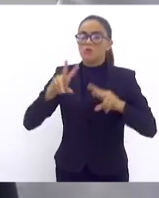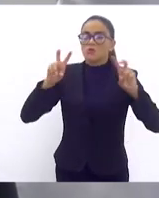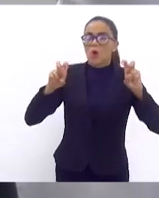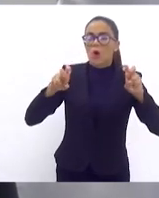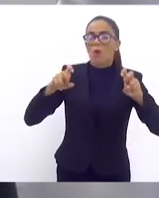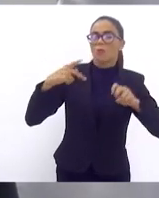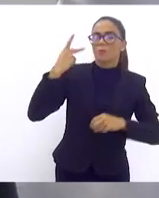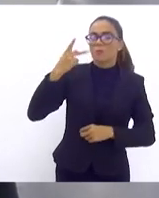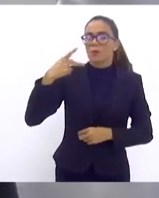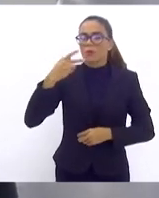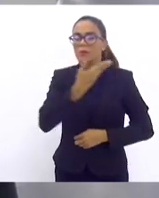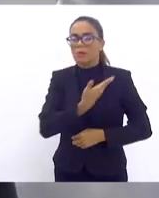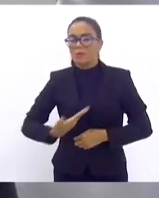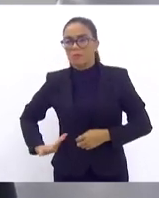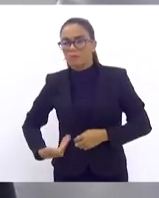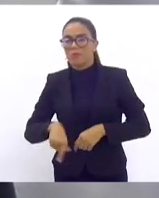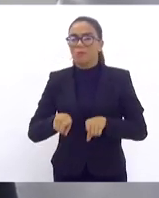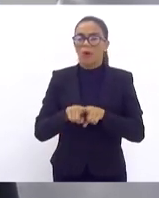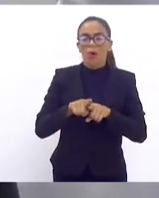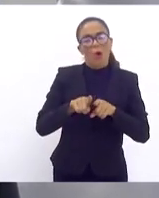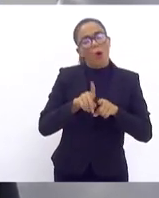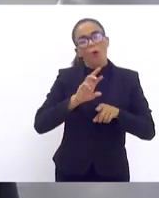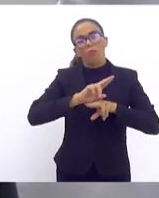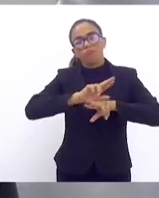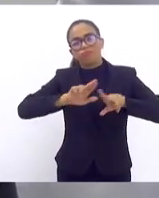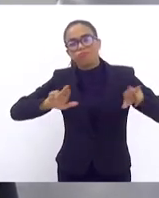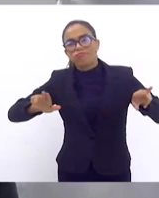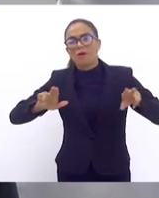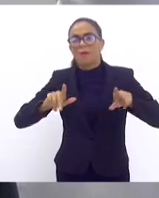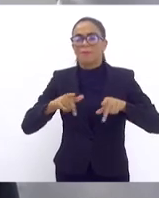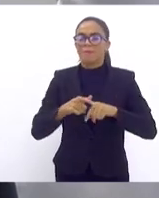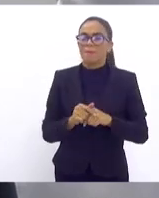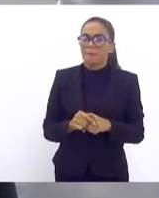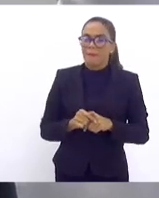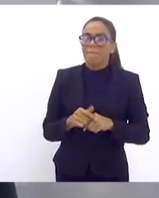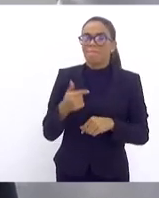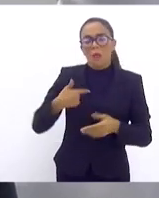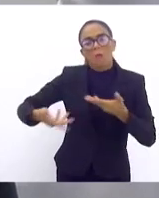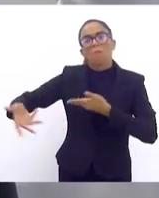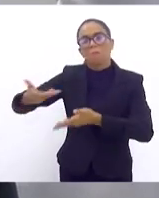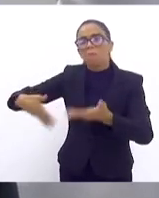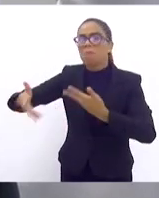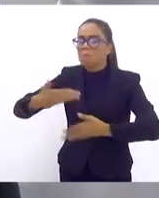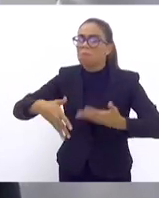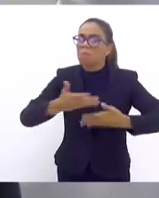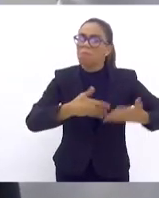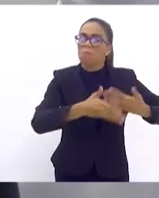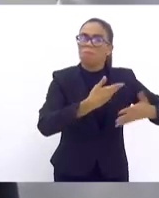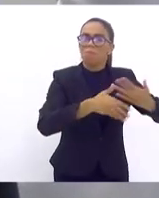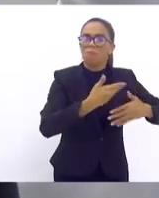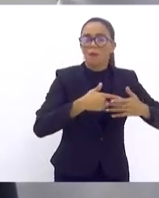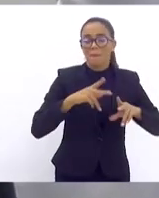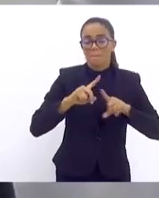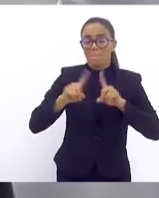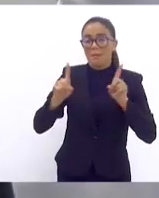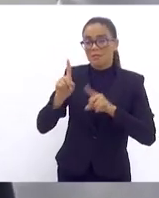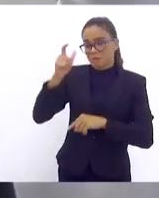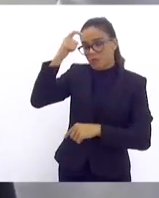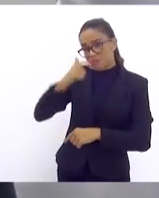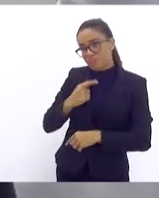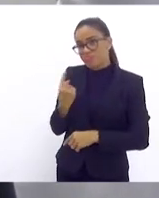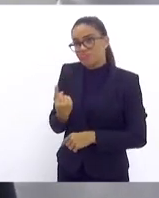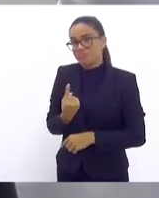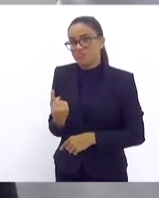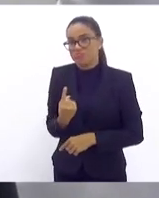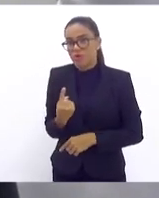ou algo específico numa determinada pasta ou matéria, eu costumo interagir com a pasta, ainda que individualmente através do meu próprio mandato